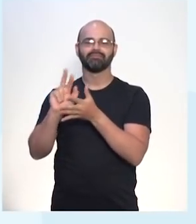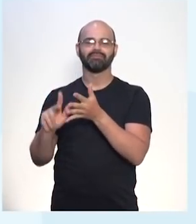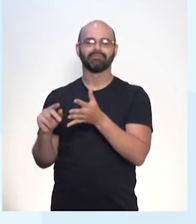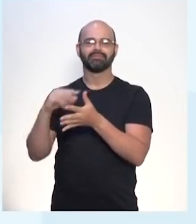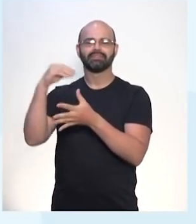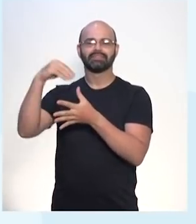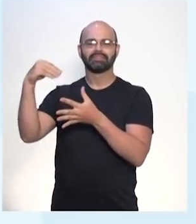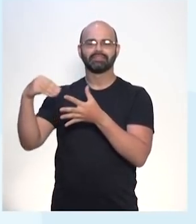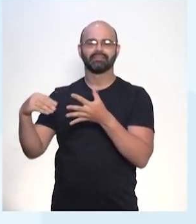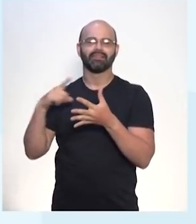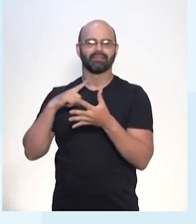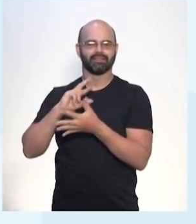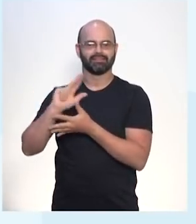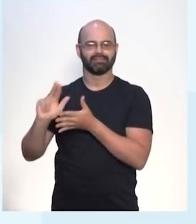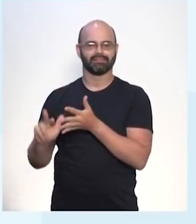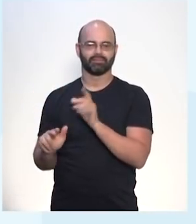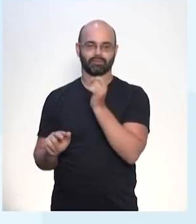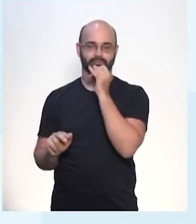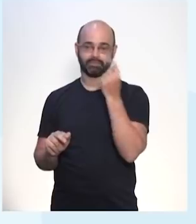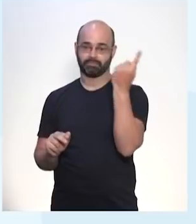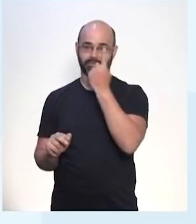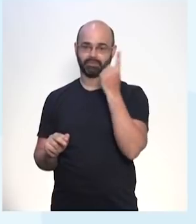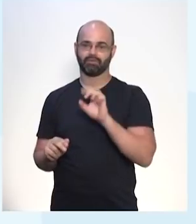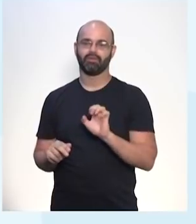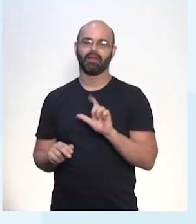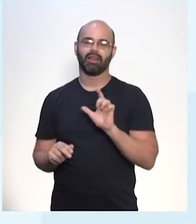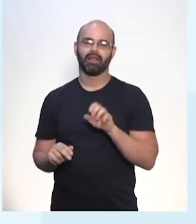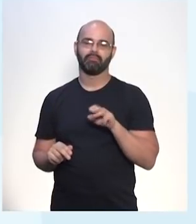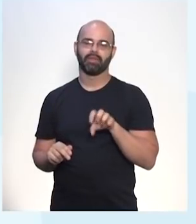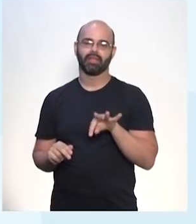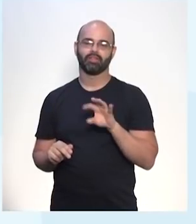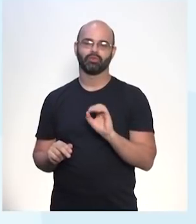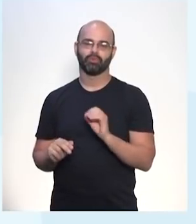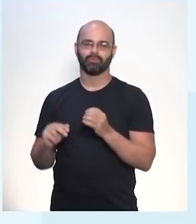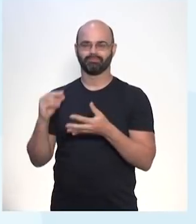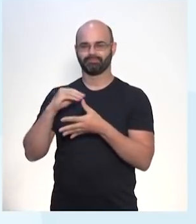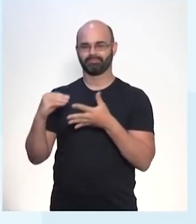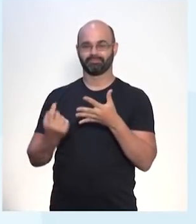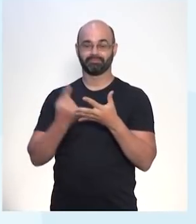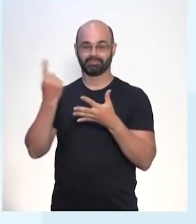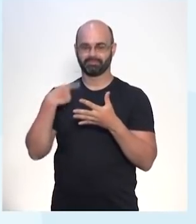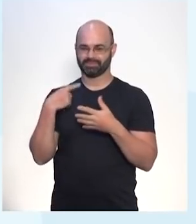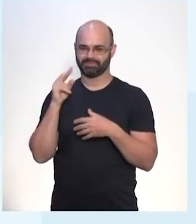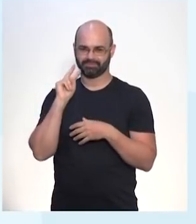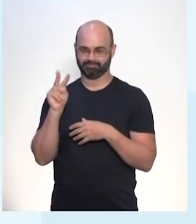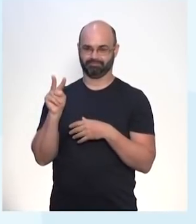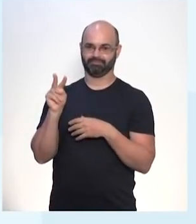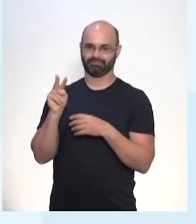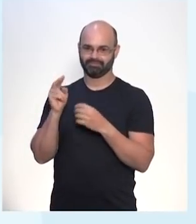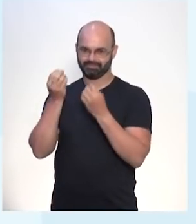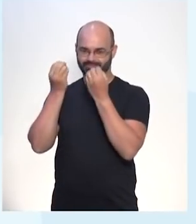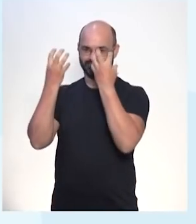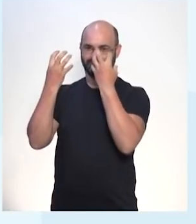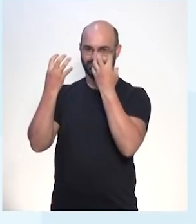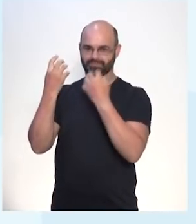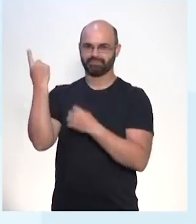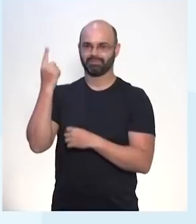já explicando. Qual é o primeiro elemento desse anúncio, gente, que mais chama a atenção aí? Lembrem-se da